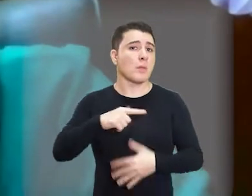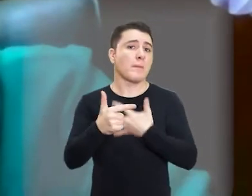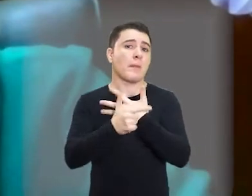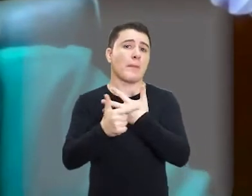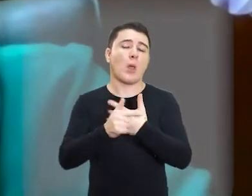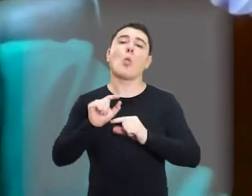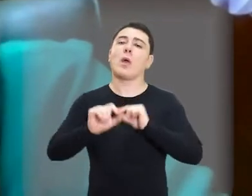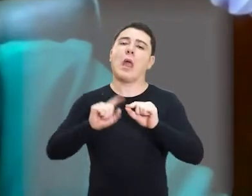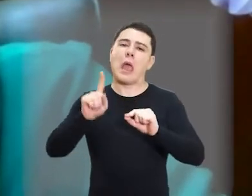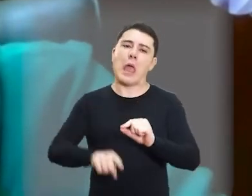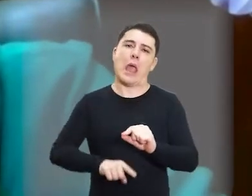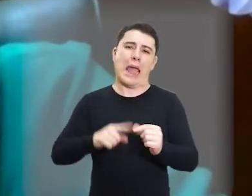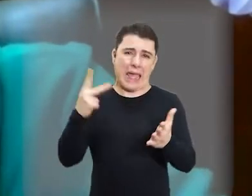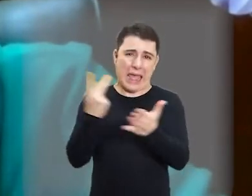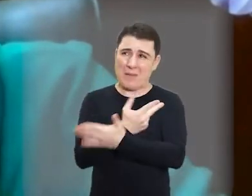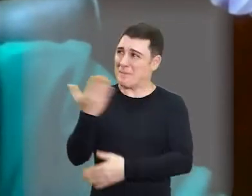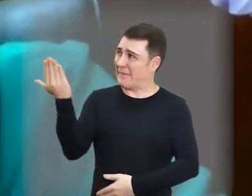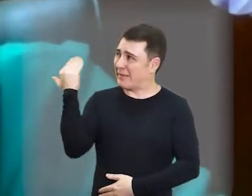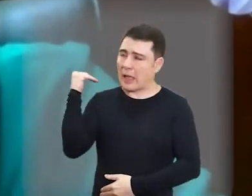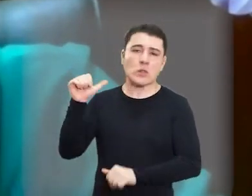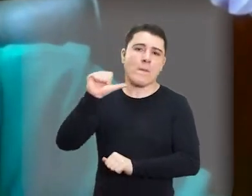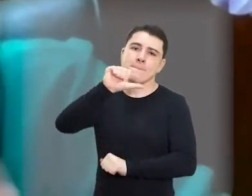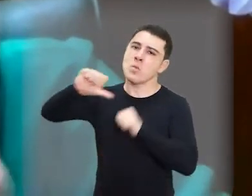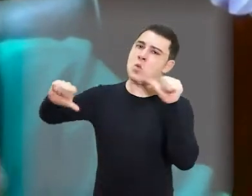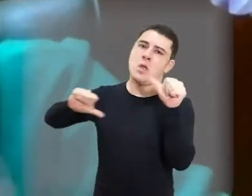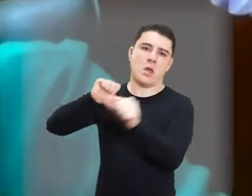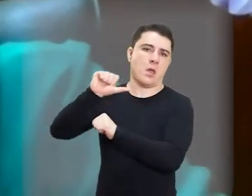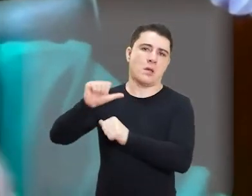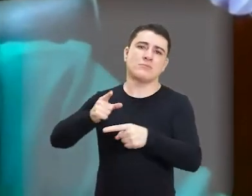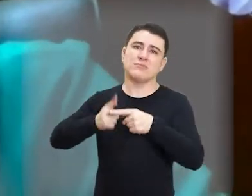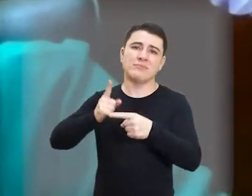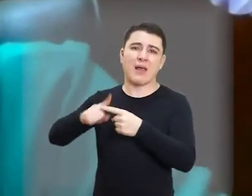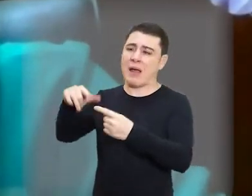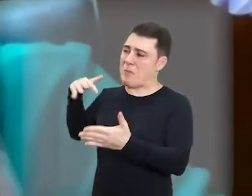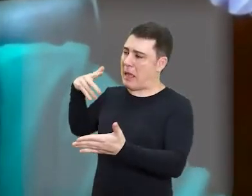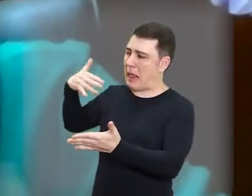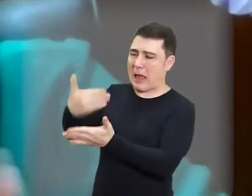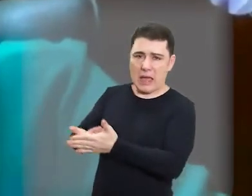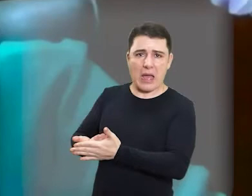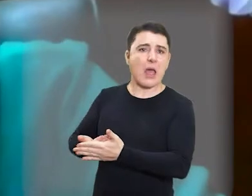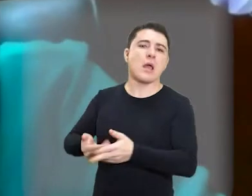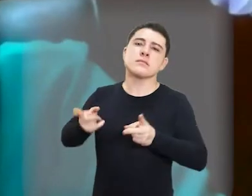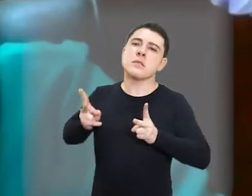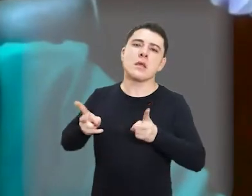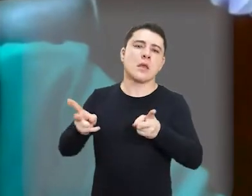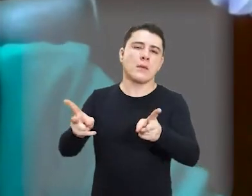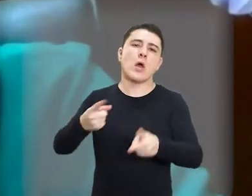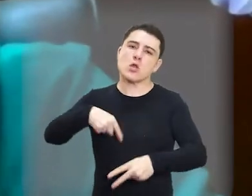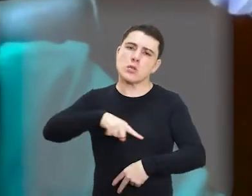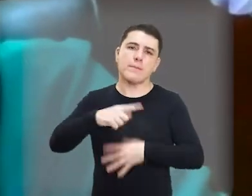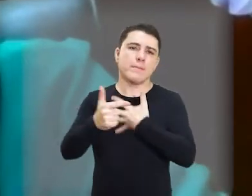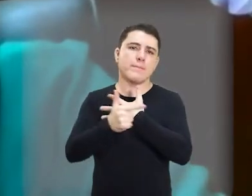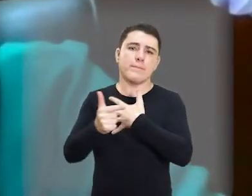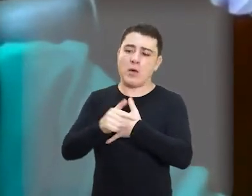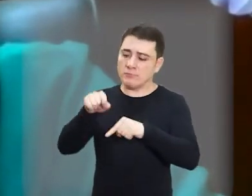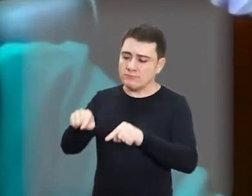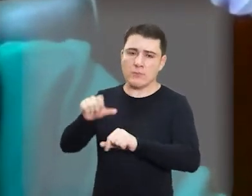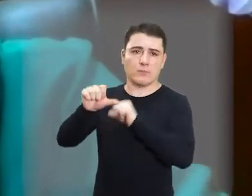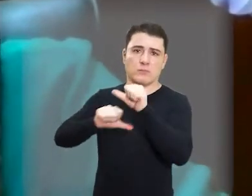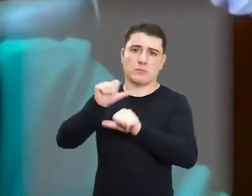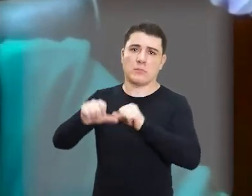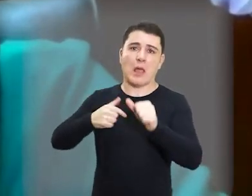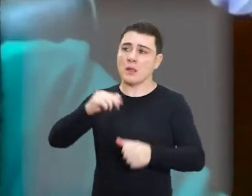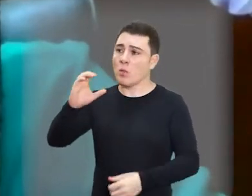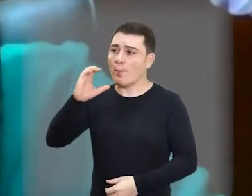papel é corrigir erros históricos que continuam perpetuando na nossa sociedade. Este é o nosso papel. É